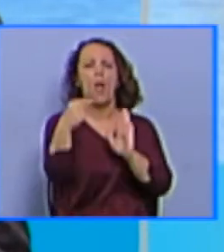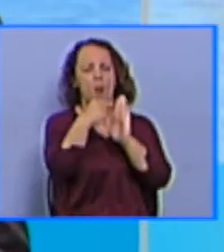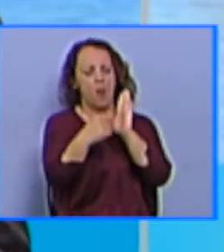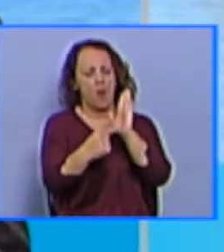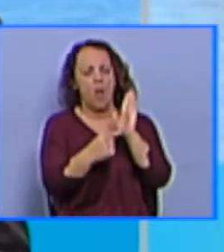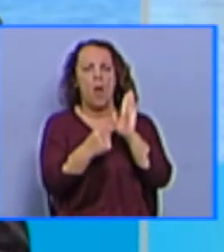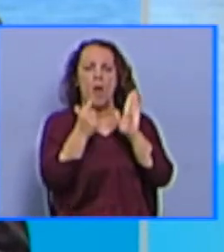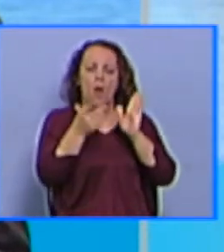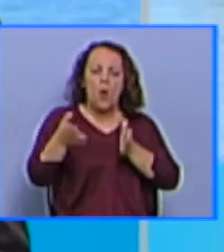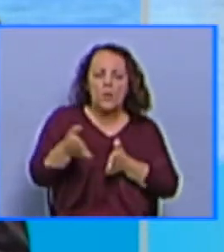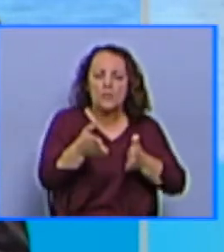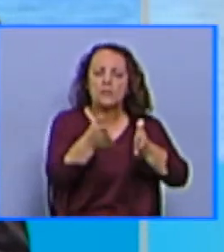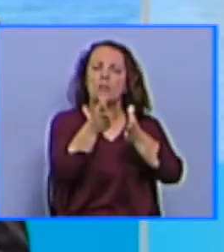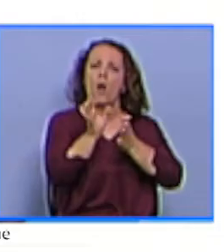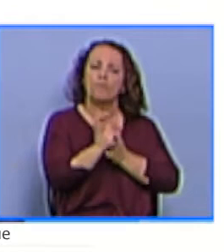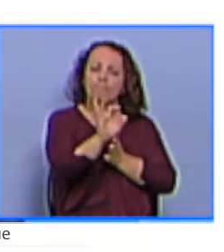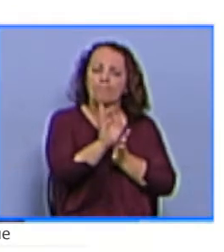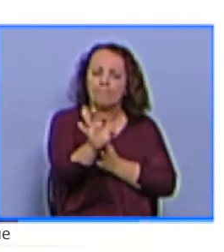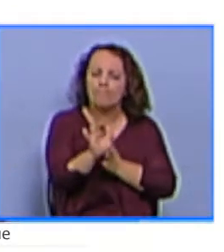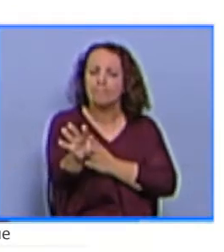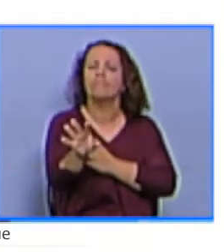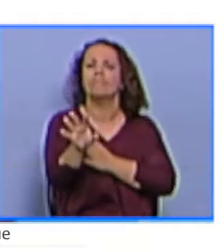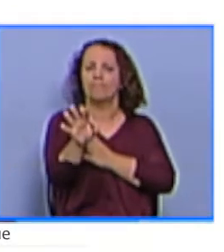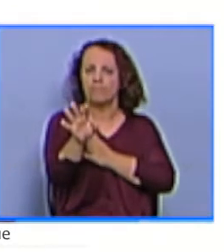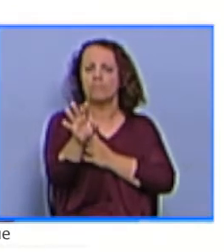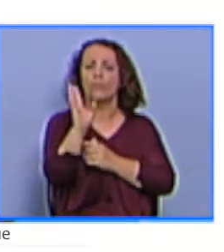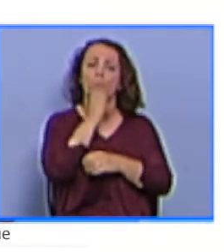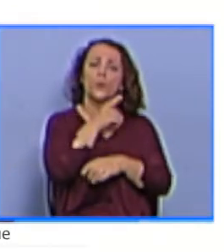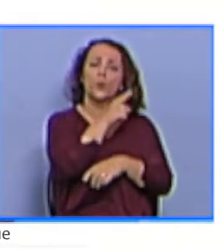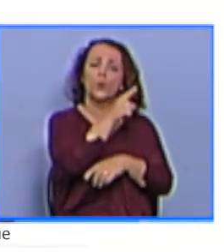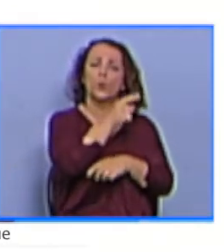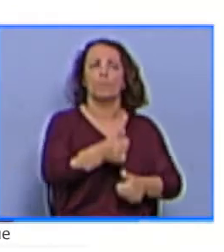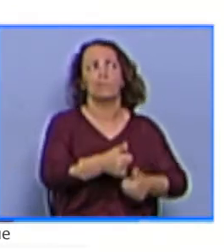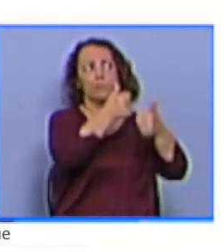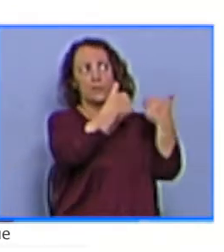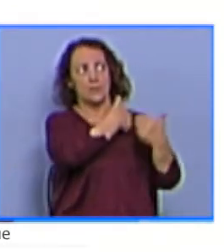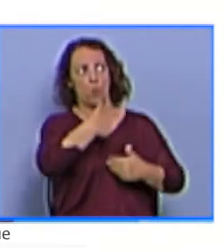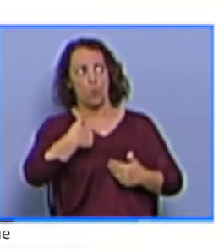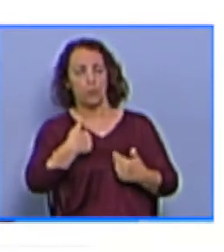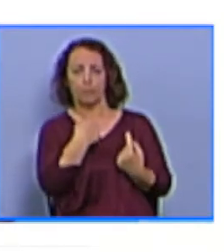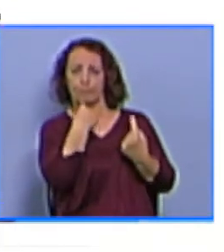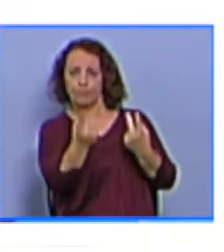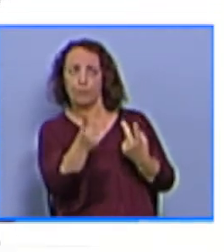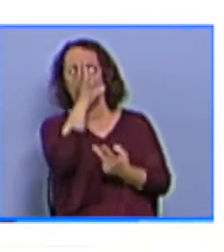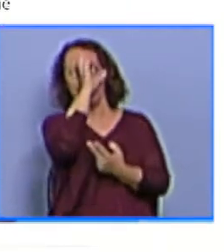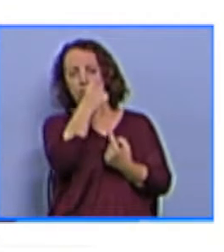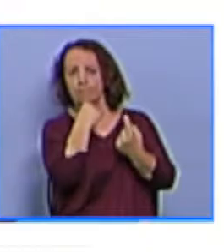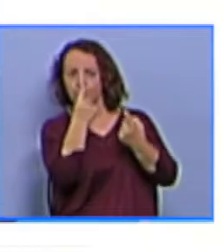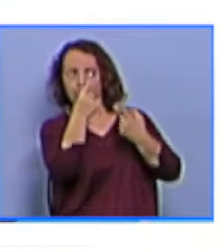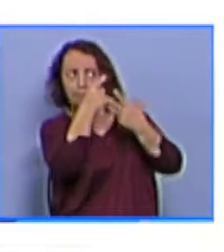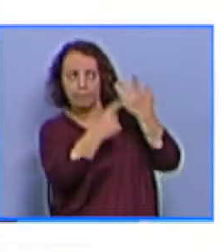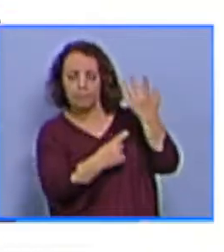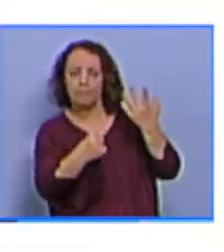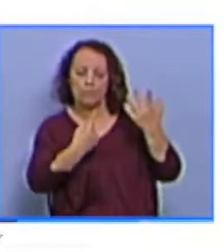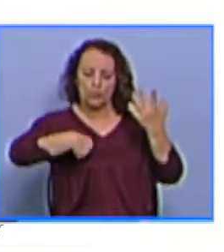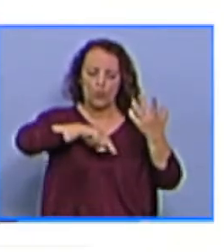de orientação para as dioceses, sempre de acordo com as autoridades de saúde e governamentais, mas está a ser